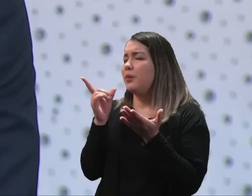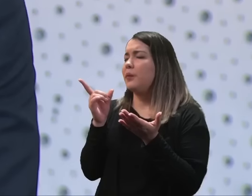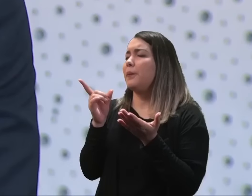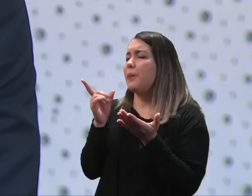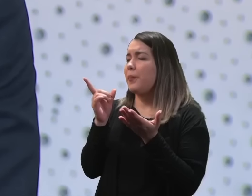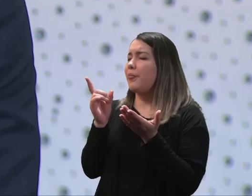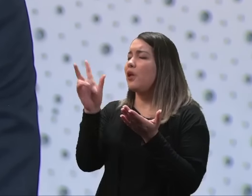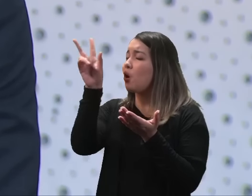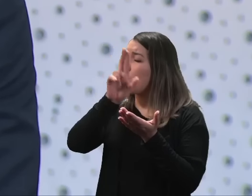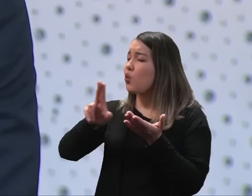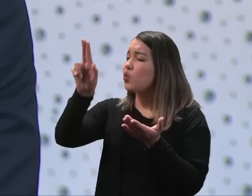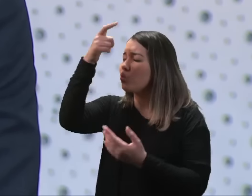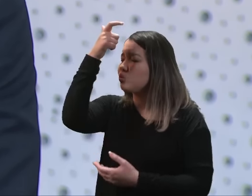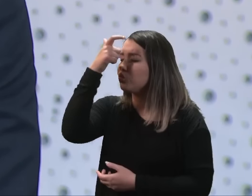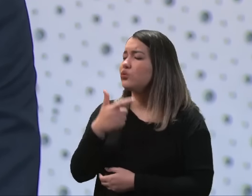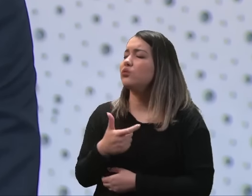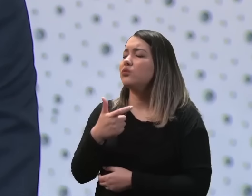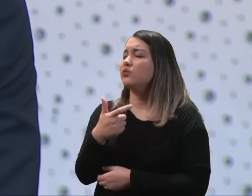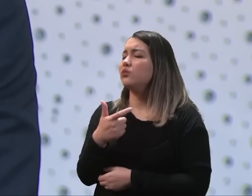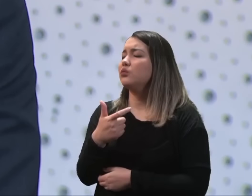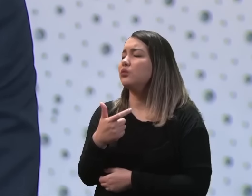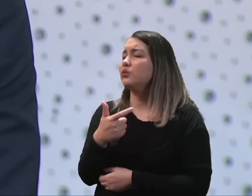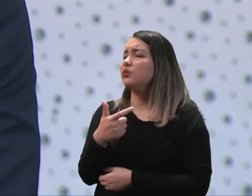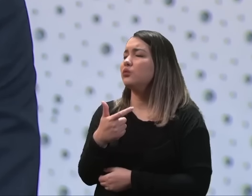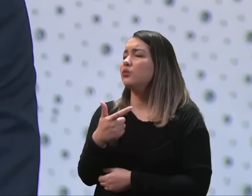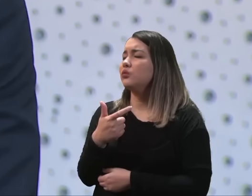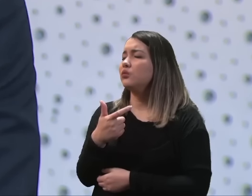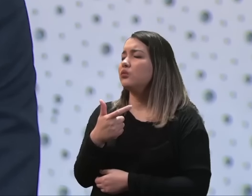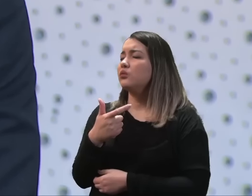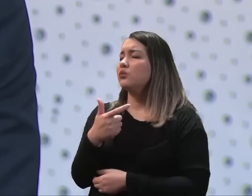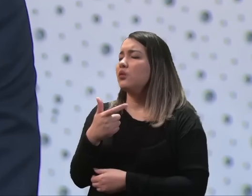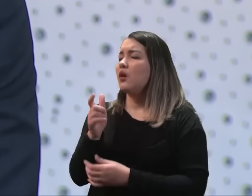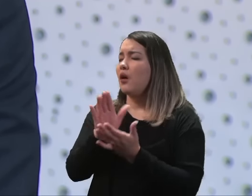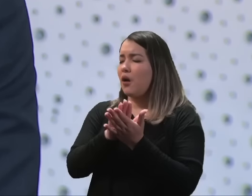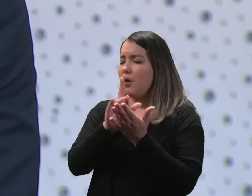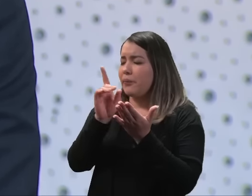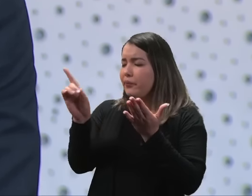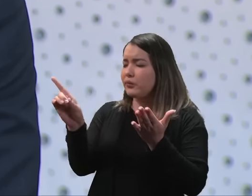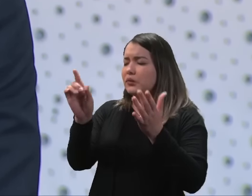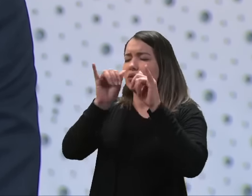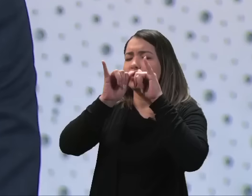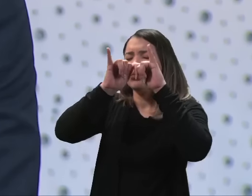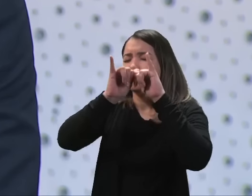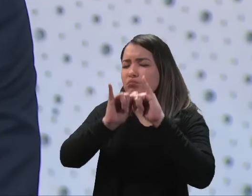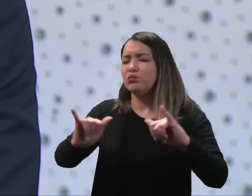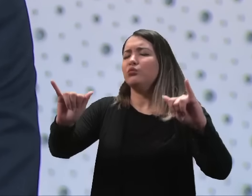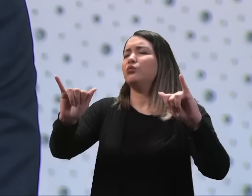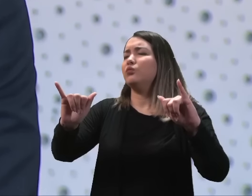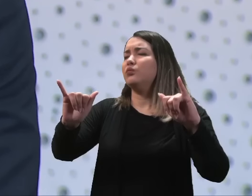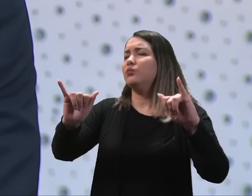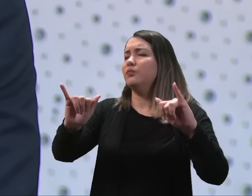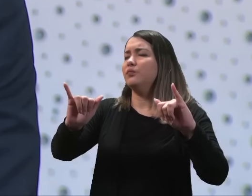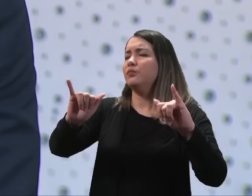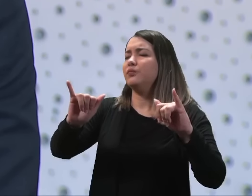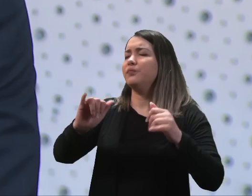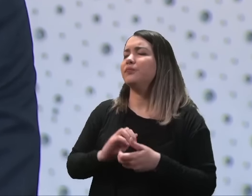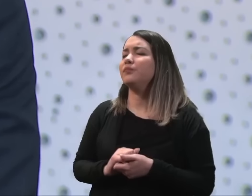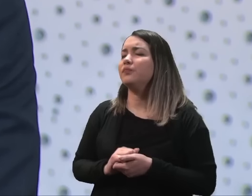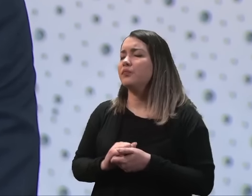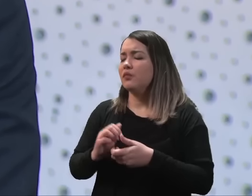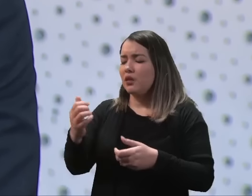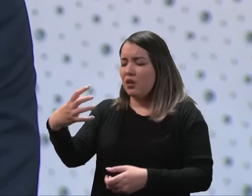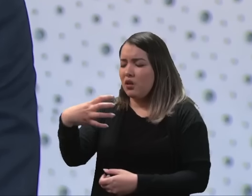Usa-nos para que a Tua palavra chegue a nós, ao nosso coração. Te peço,